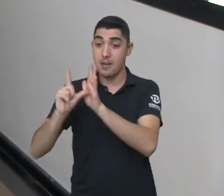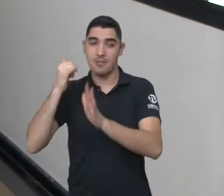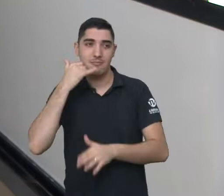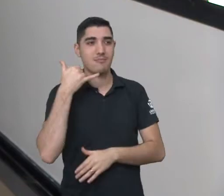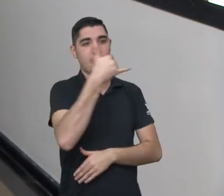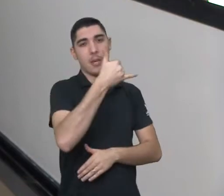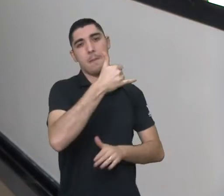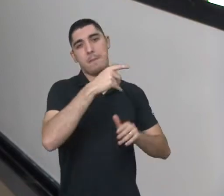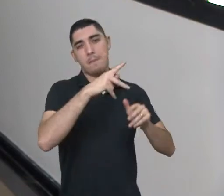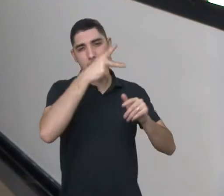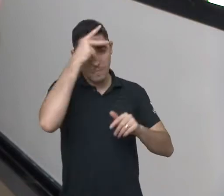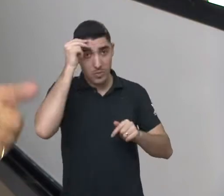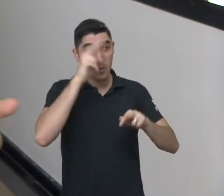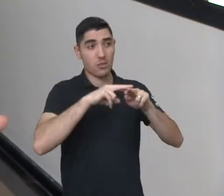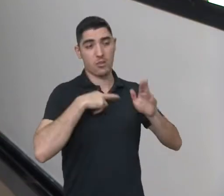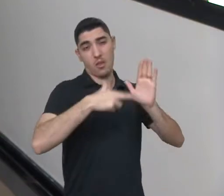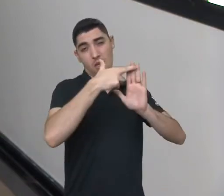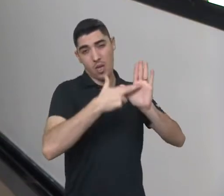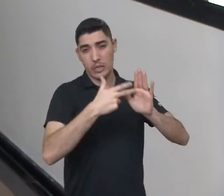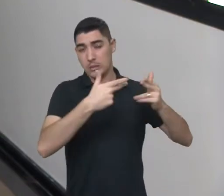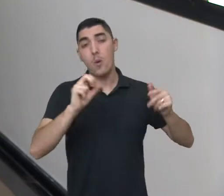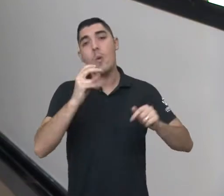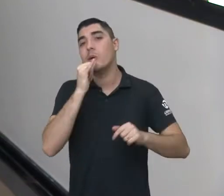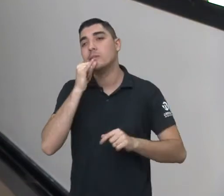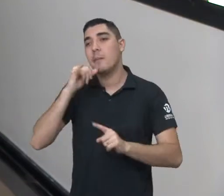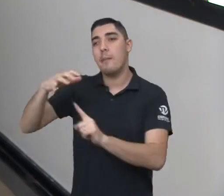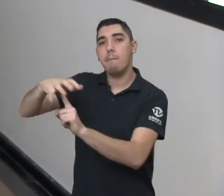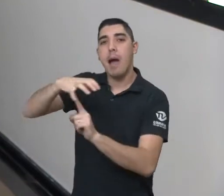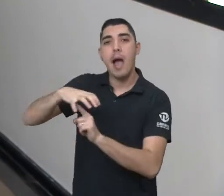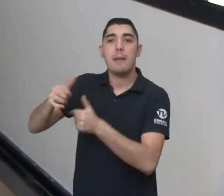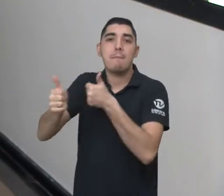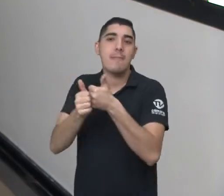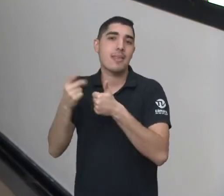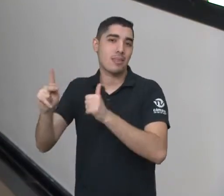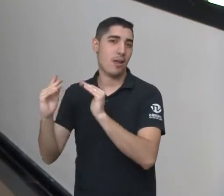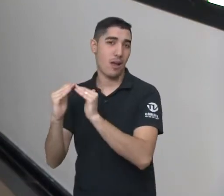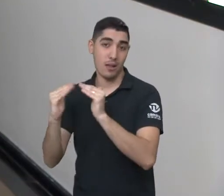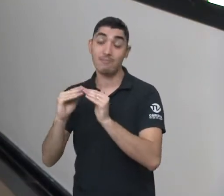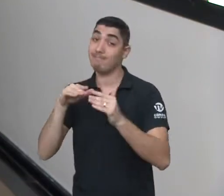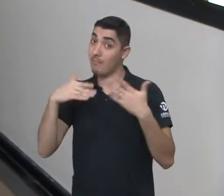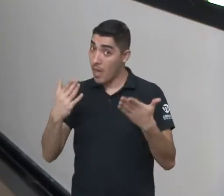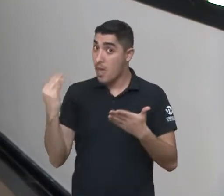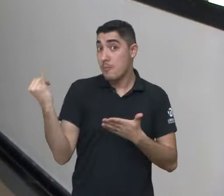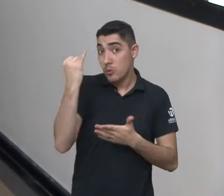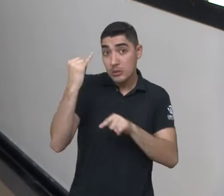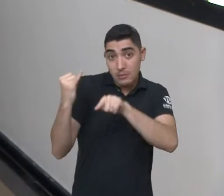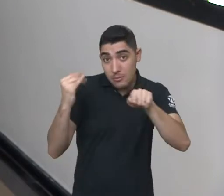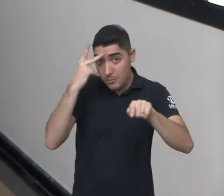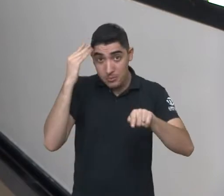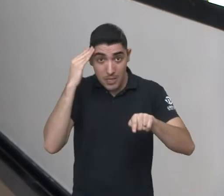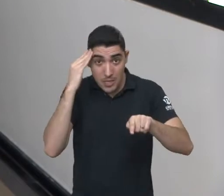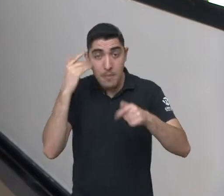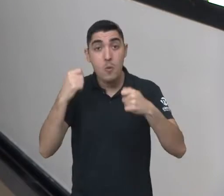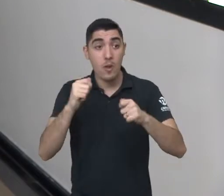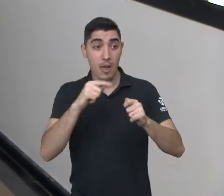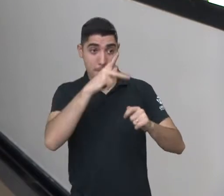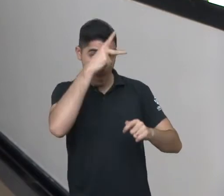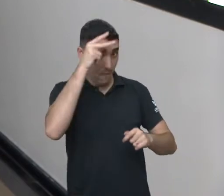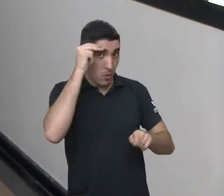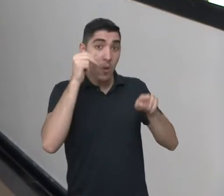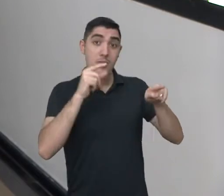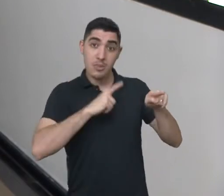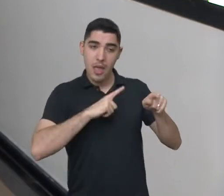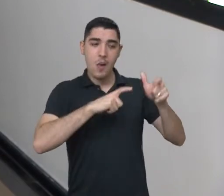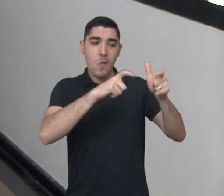adequada na porta da sua casa, no canteiro central da sua avenida ou no parque, praça perto da sua casa. Então isso é muito importante, a gente saber que a prefeitura